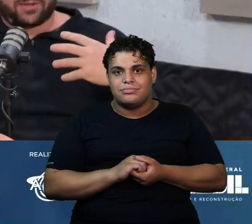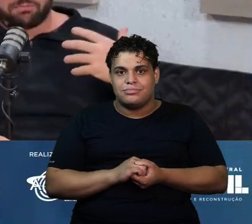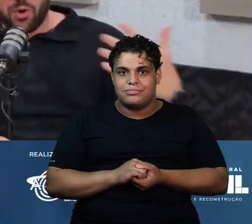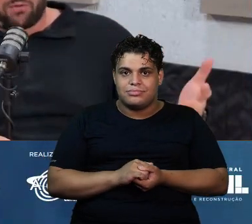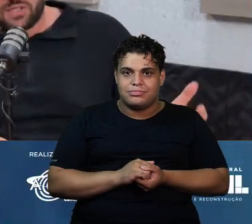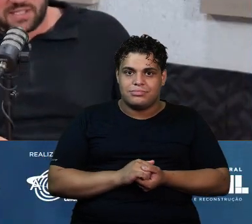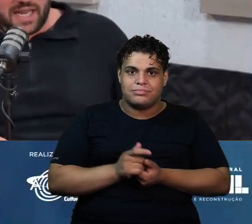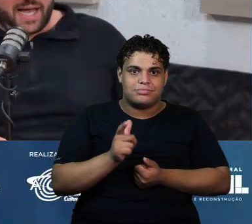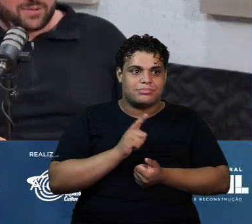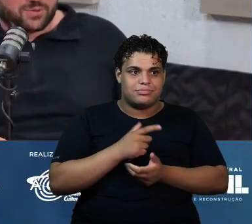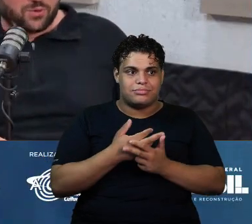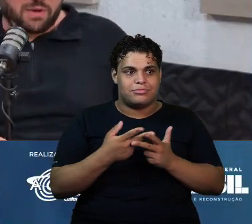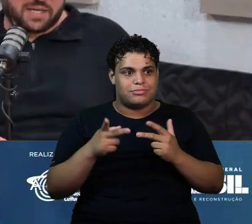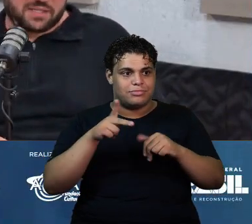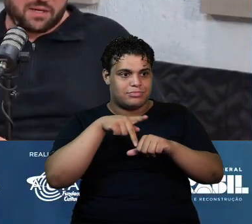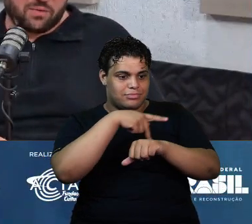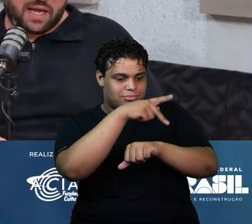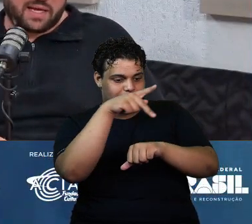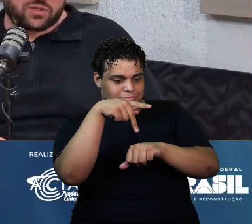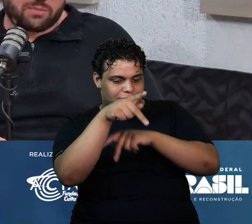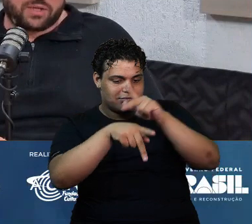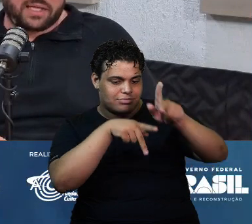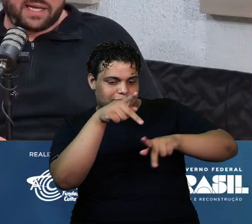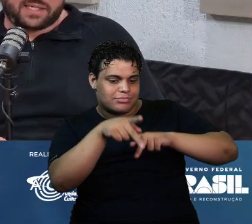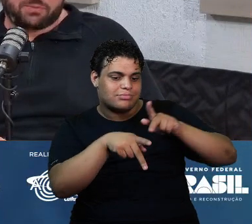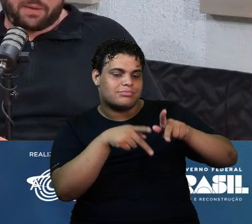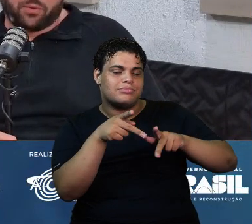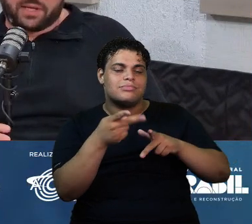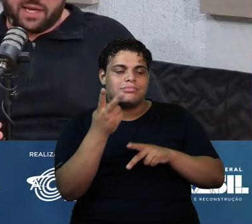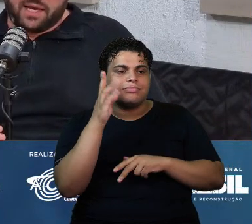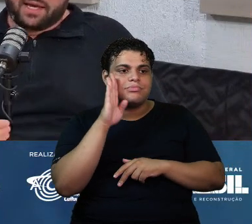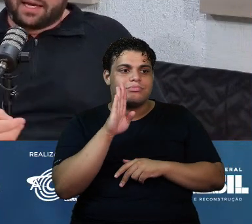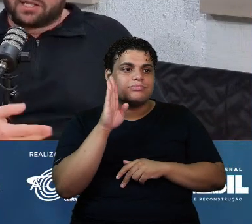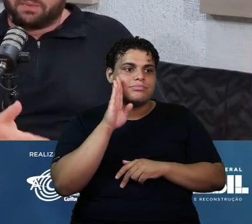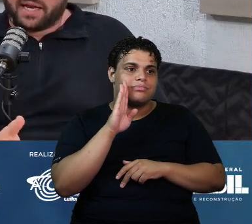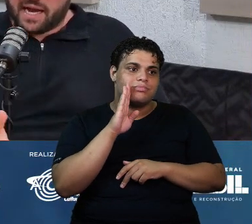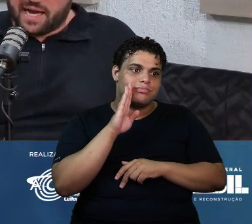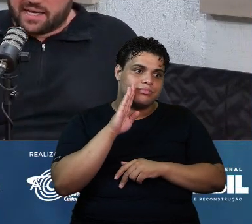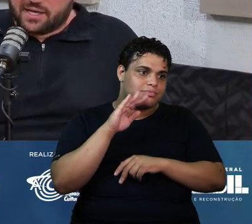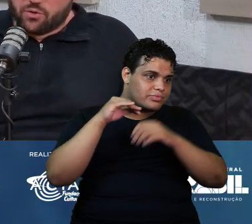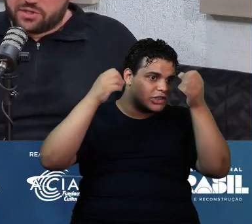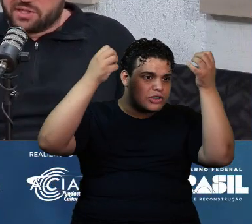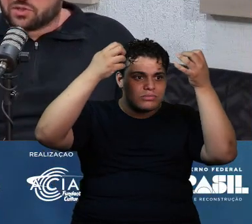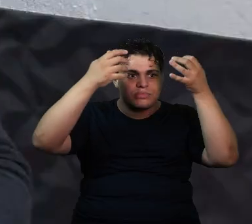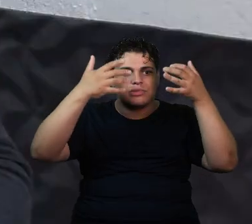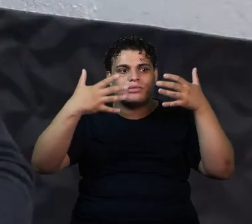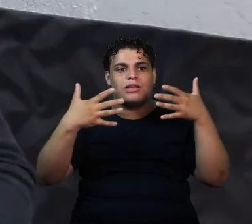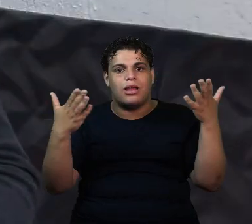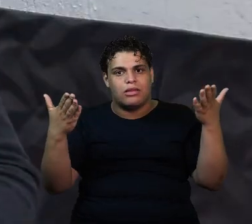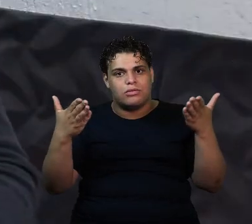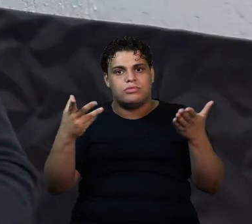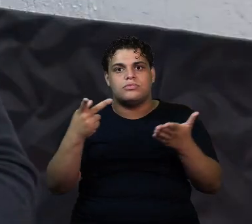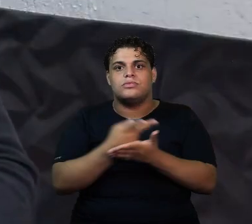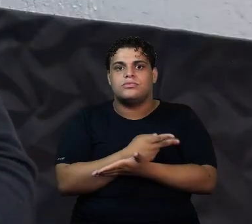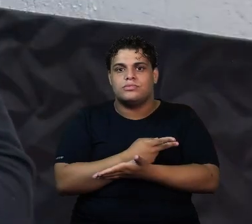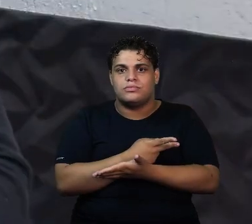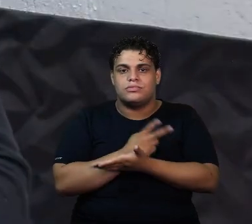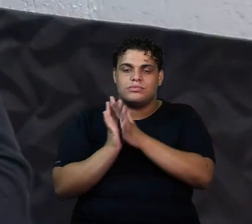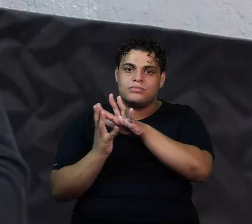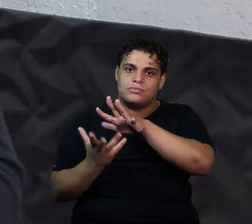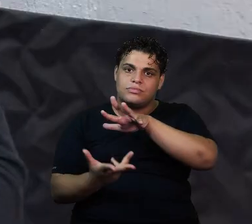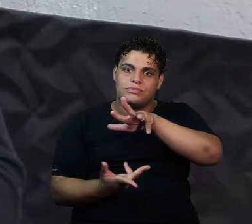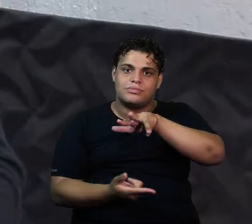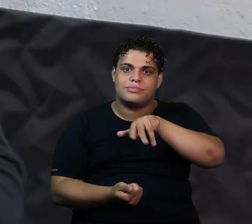existem vários povos exilados e tudo mais. Então, isso é muito interessante para poder explicar que hoje isso acontece no mundo, né?